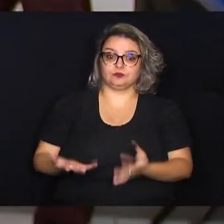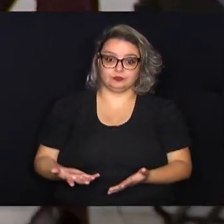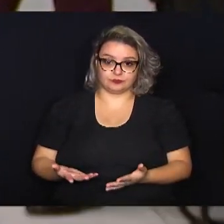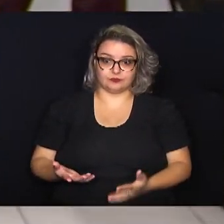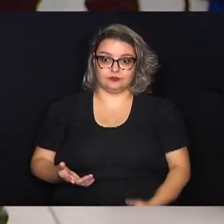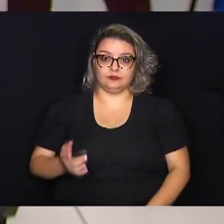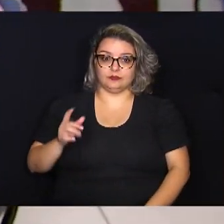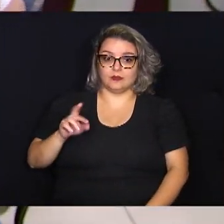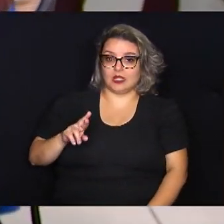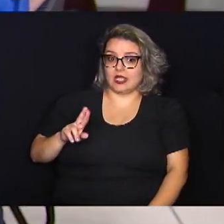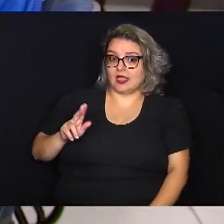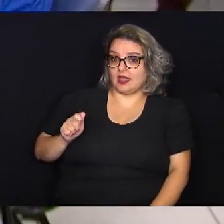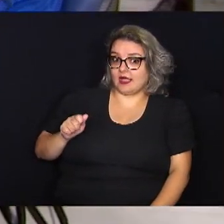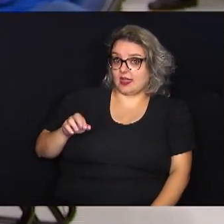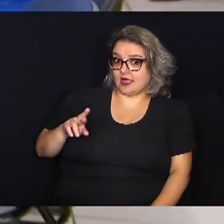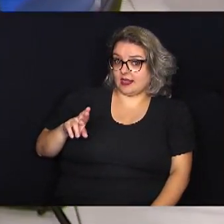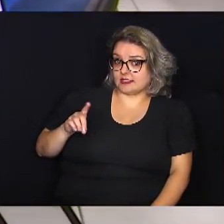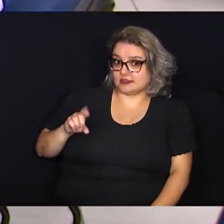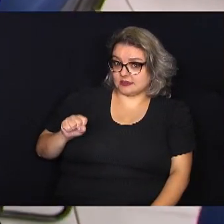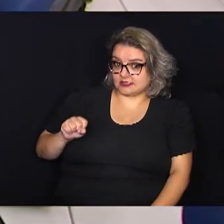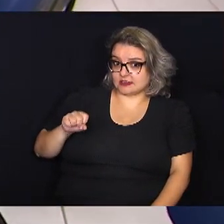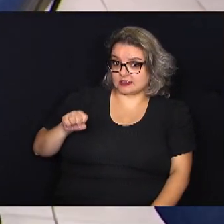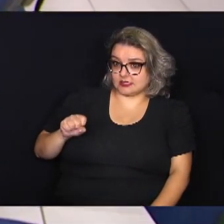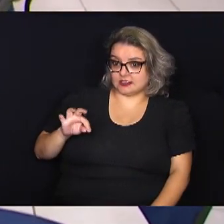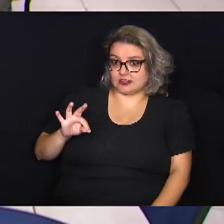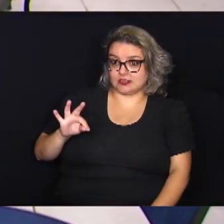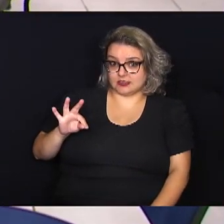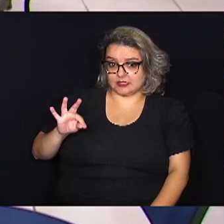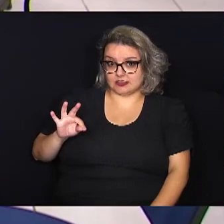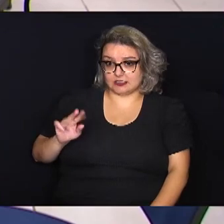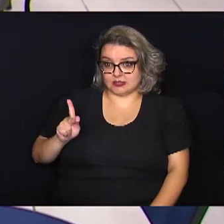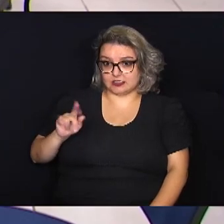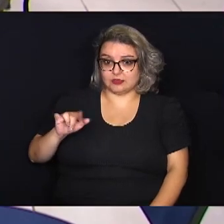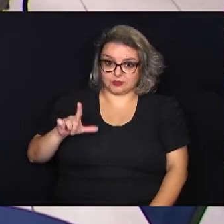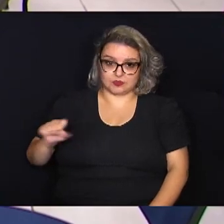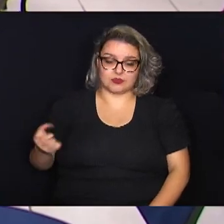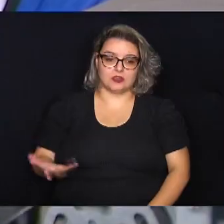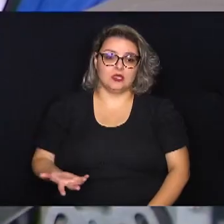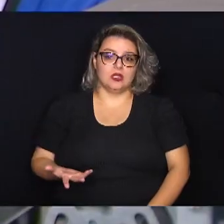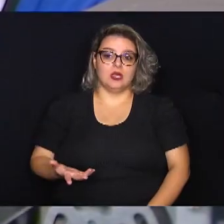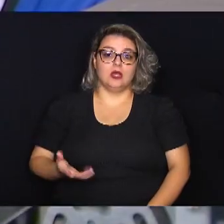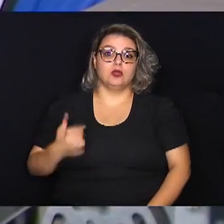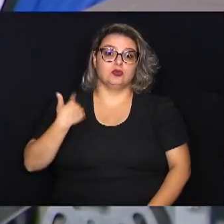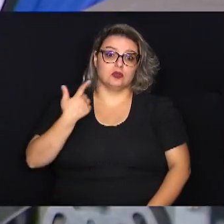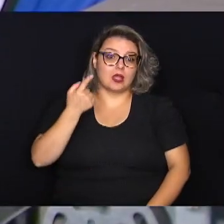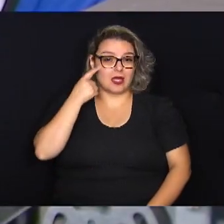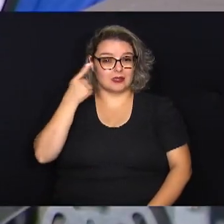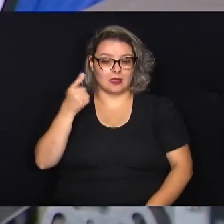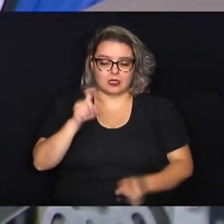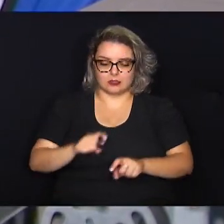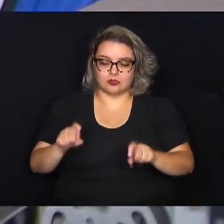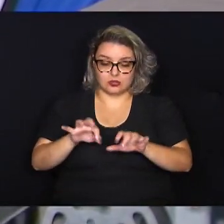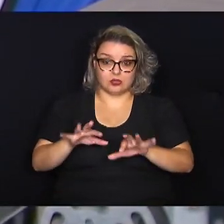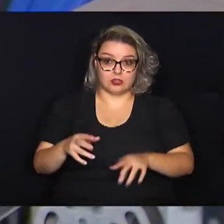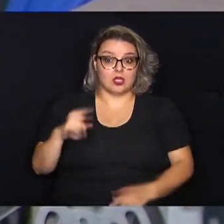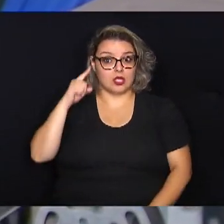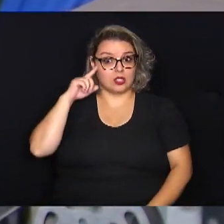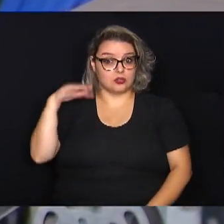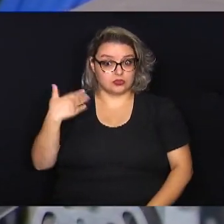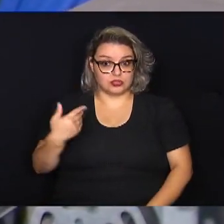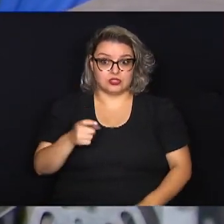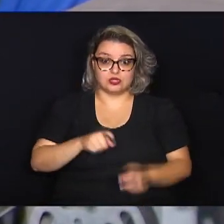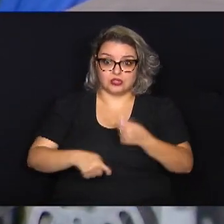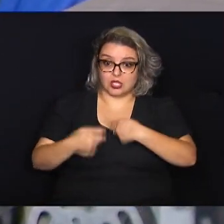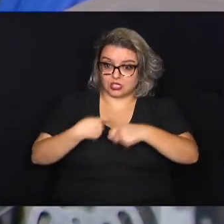hard skills. A gente trabalha noções básicas de informática, noções de rotinas administrativas.